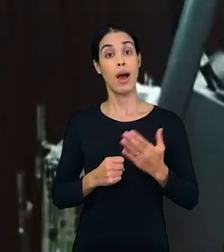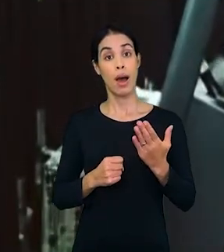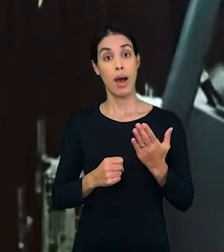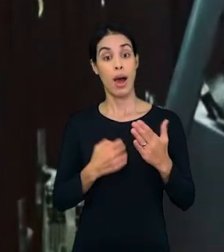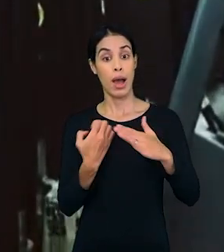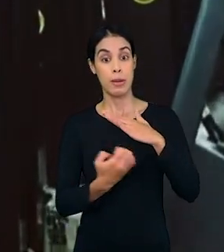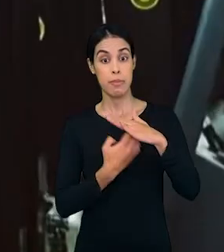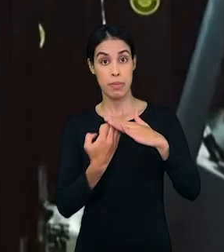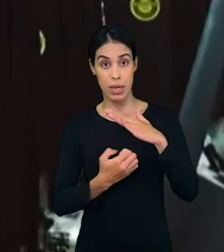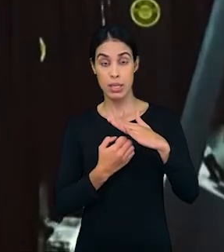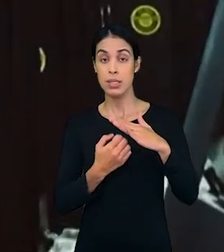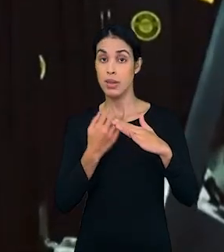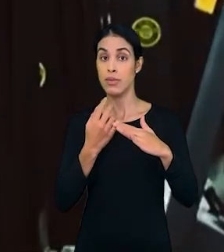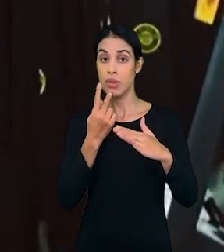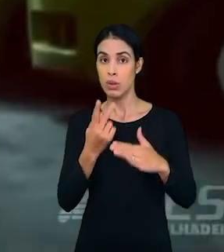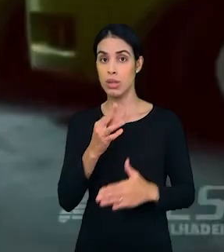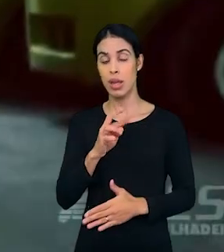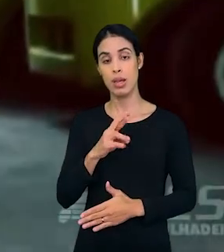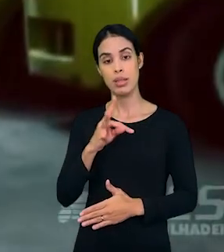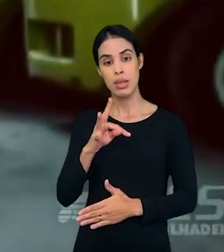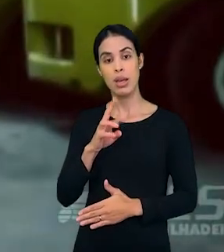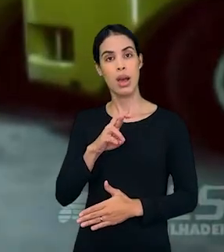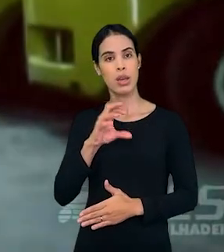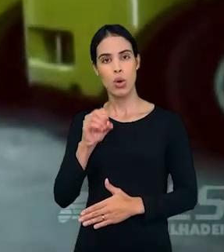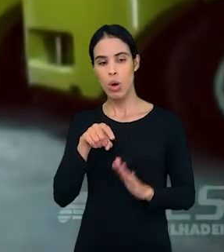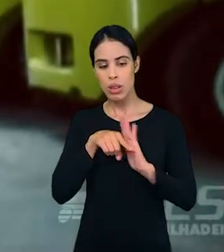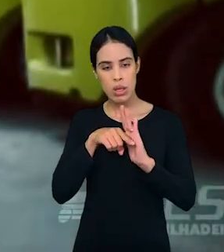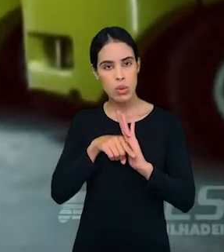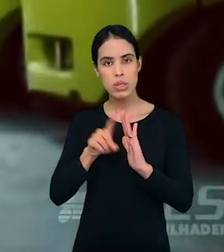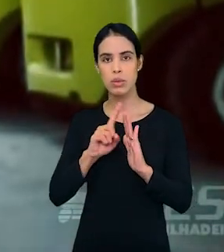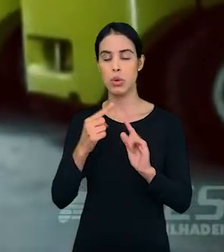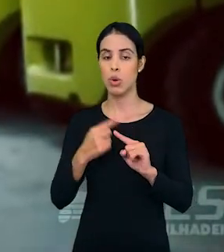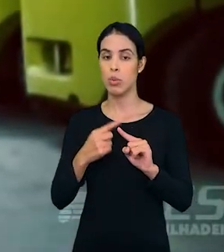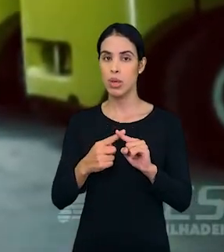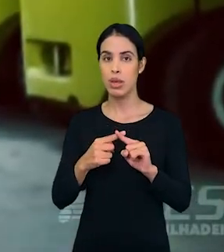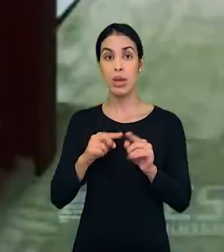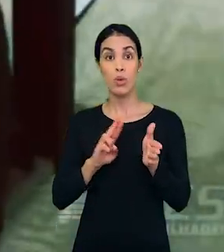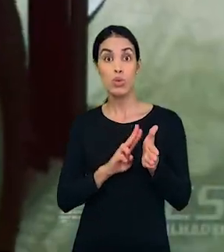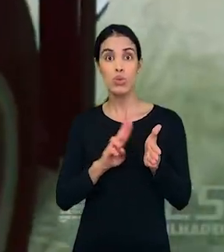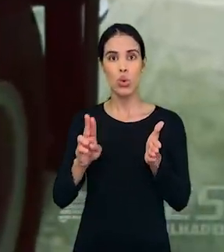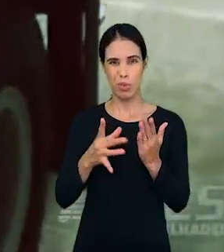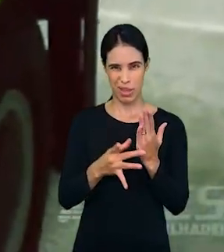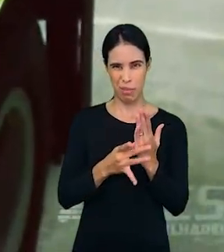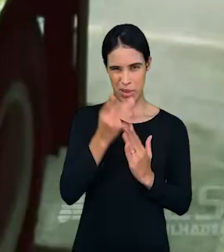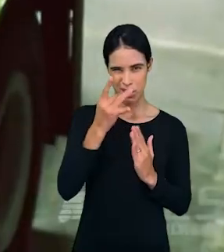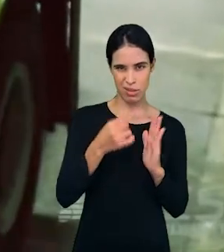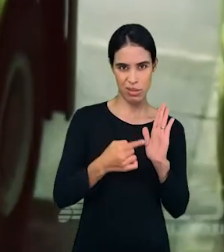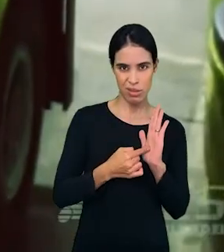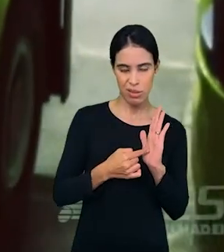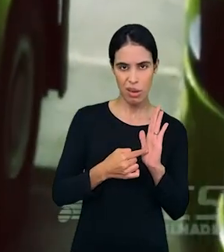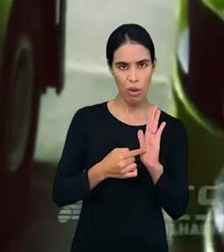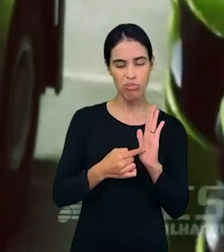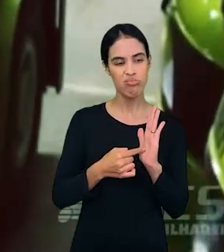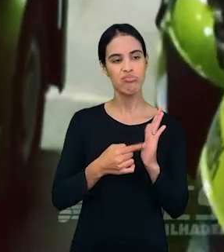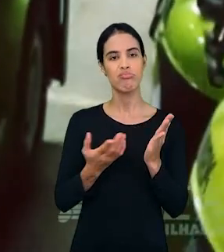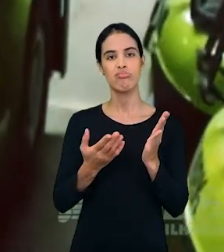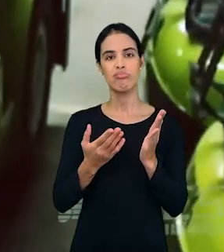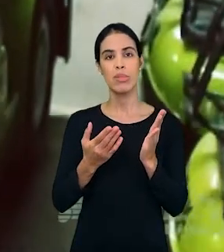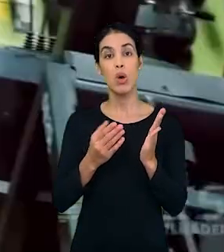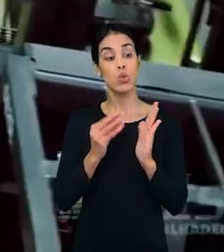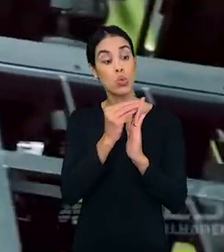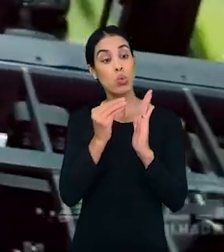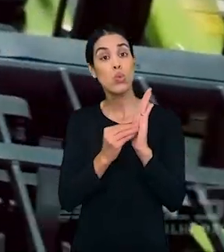o TRT deixou de conhecer o recurso ordinário tão somente por conta da nomenclatura da petição e desconsiderou